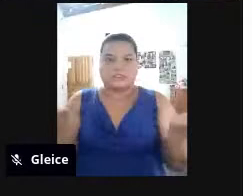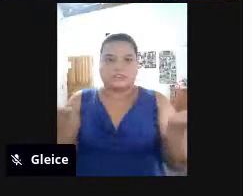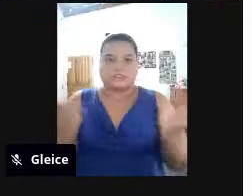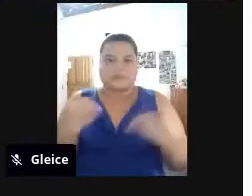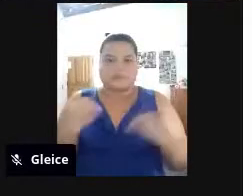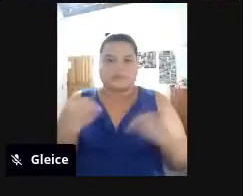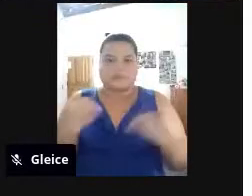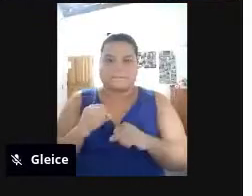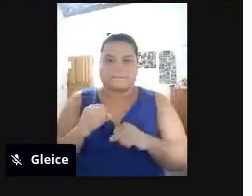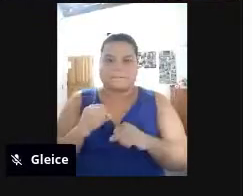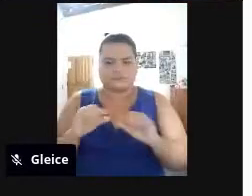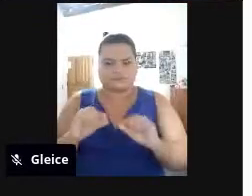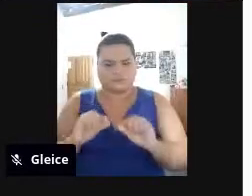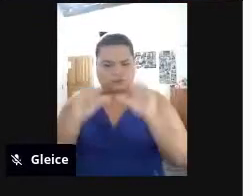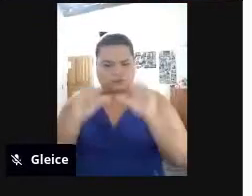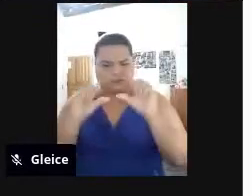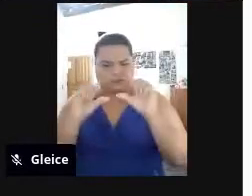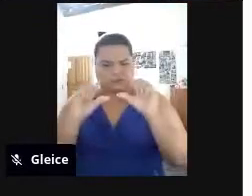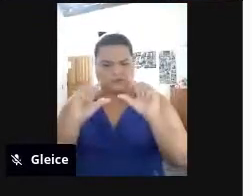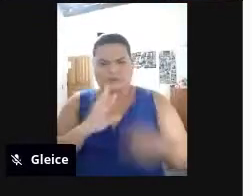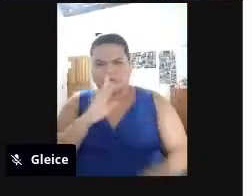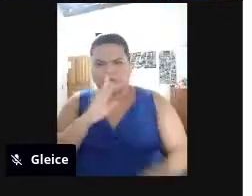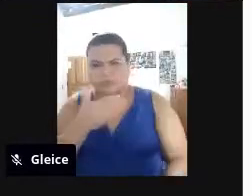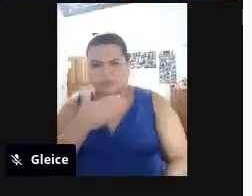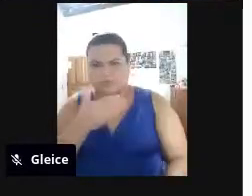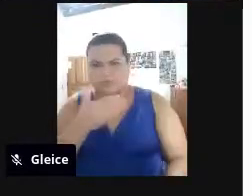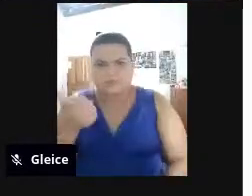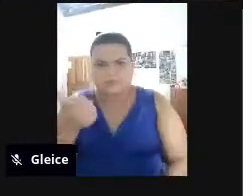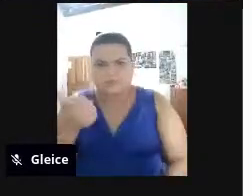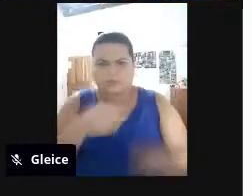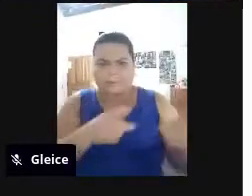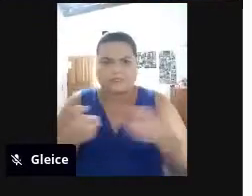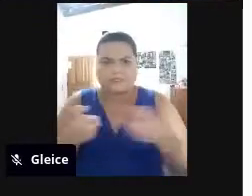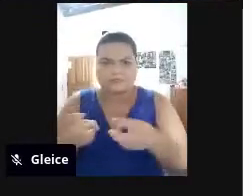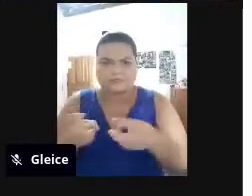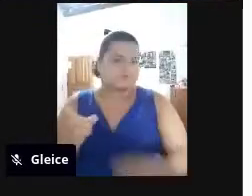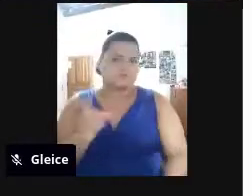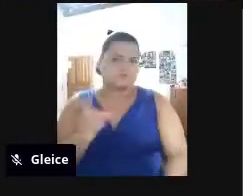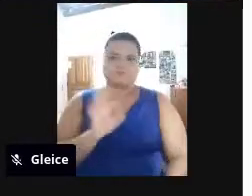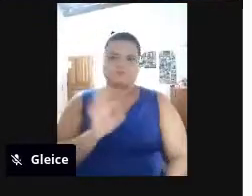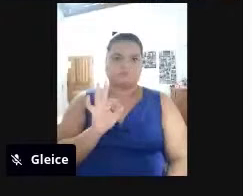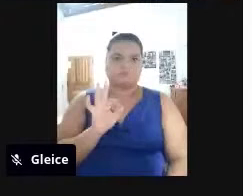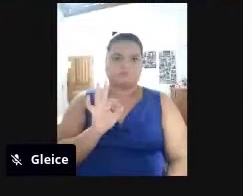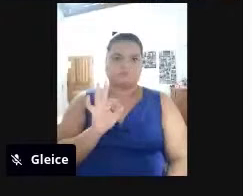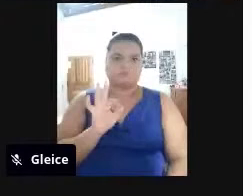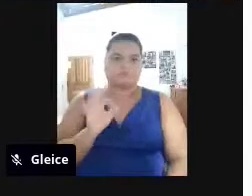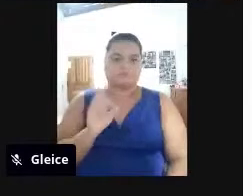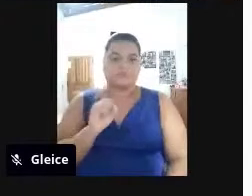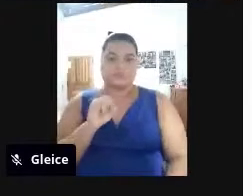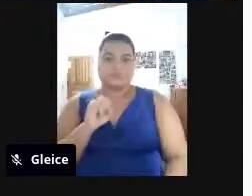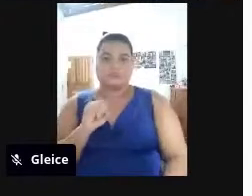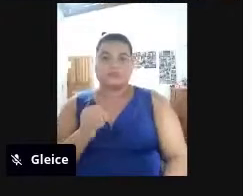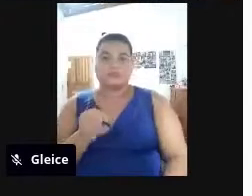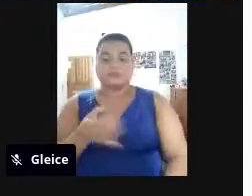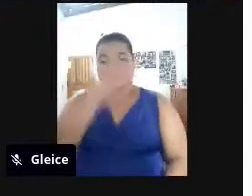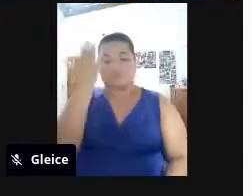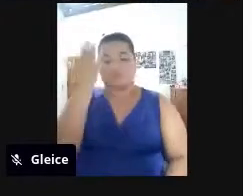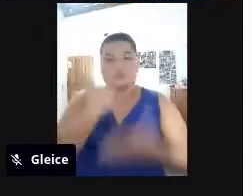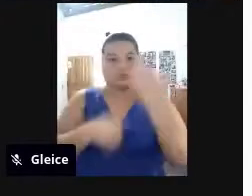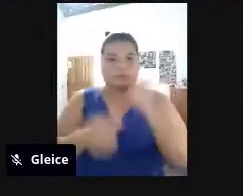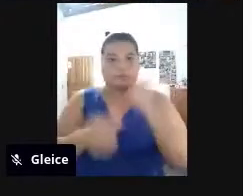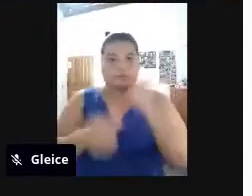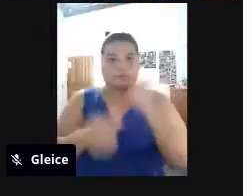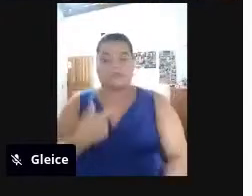se potencializa? O que a gente observa? Que não. Então, se o indivíduo consumir 20 ou 40 gramas de proteína